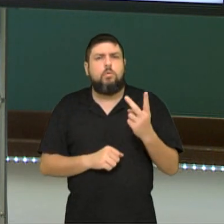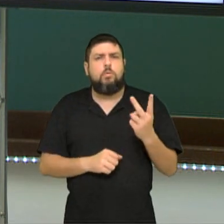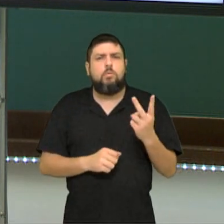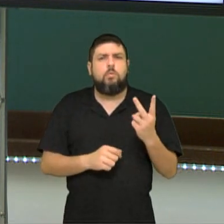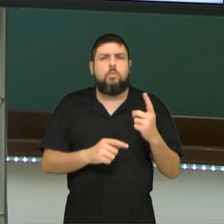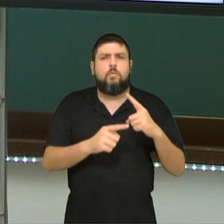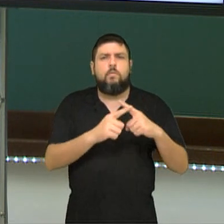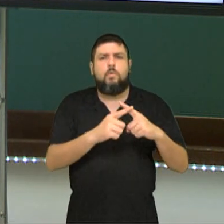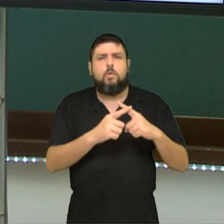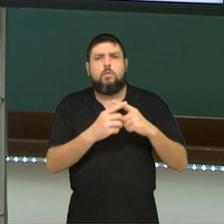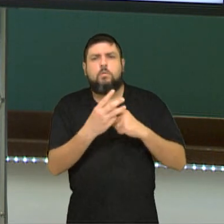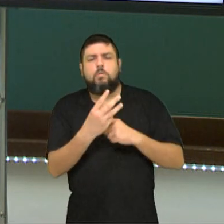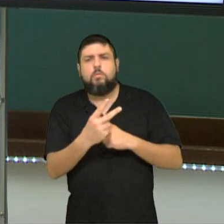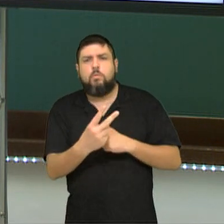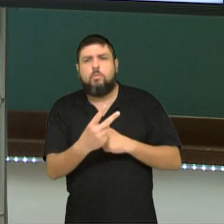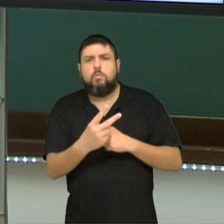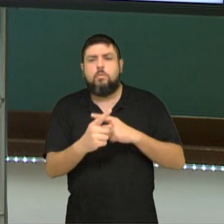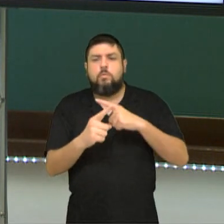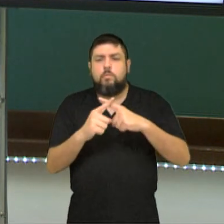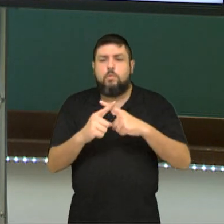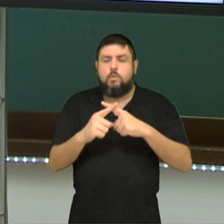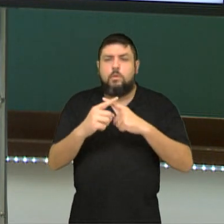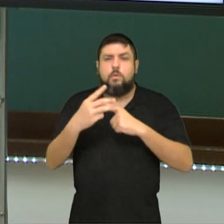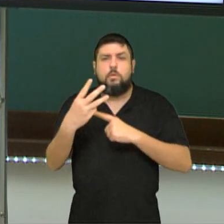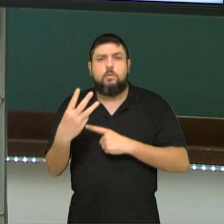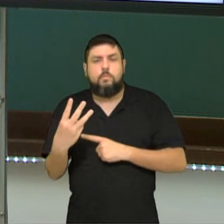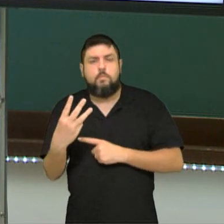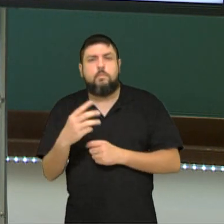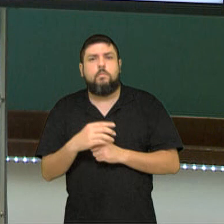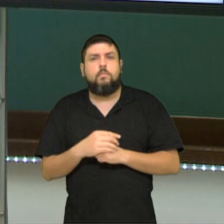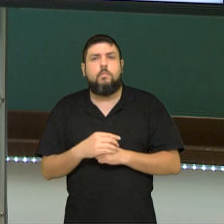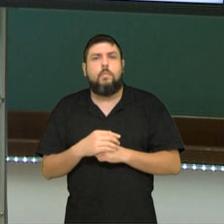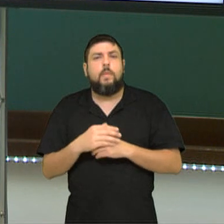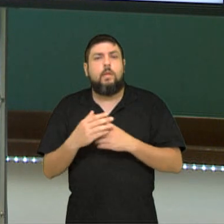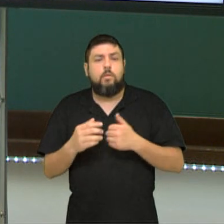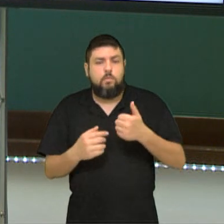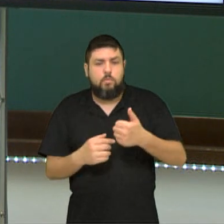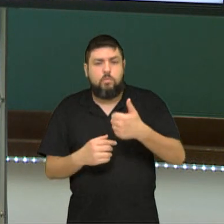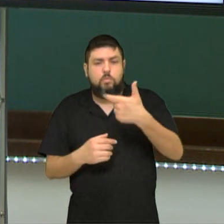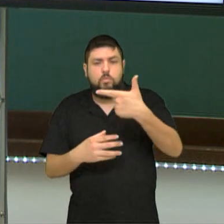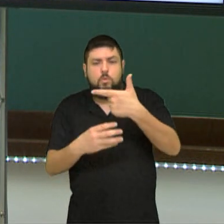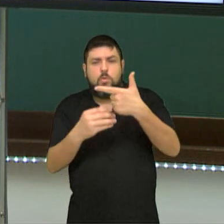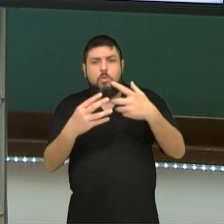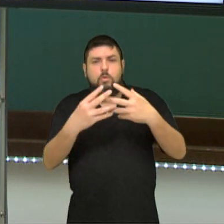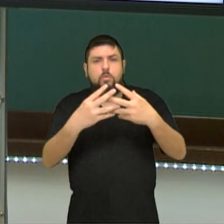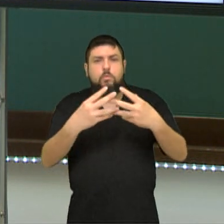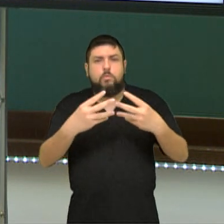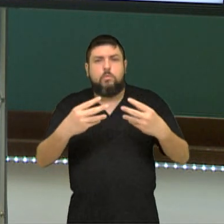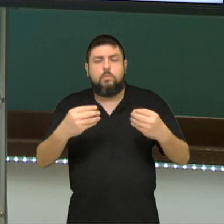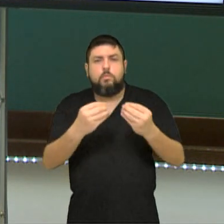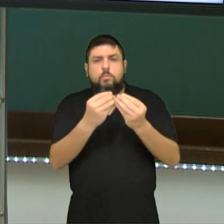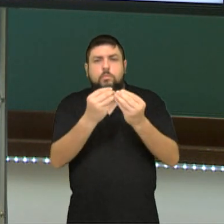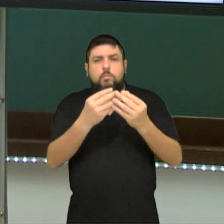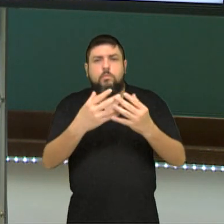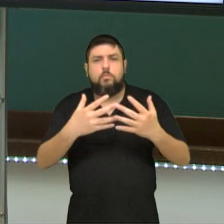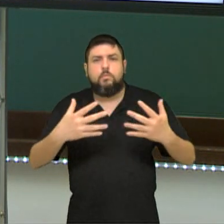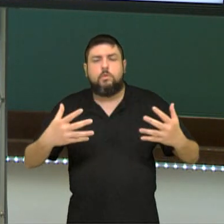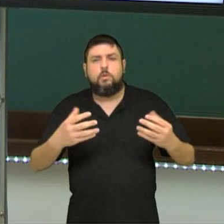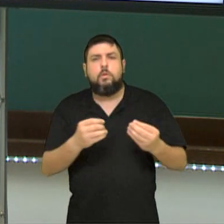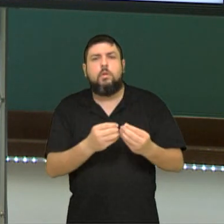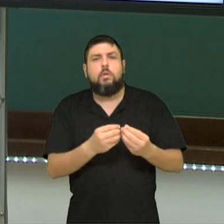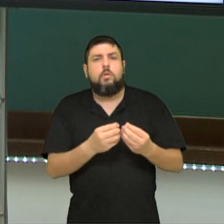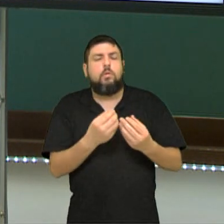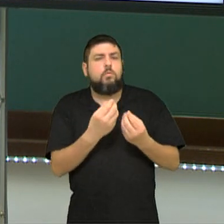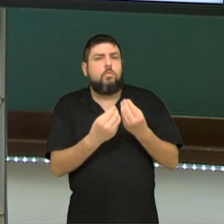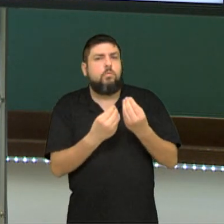4 vezes 3, 12. Então, eu não consegui desmanchar esse 12 em 2 vezes 2 vezes 3 e o